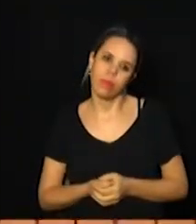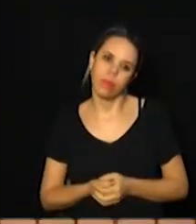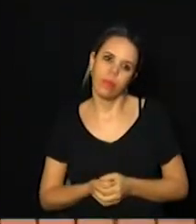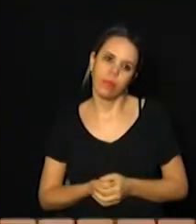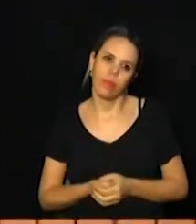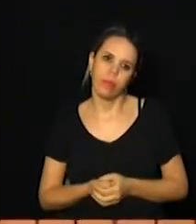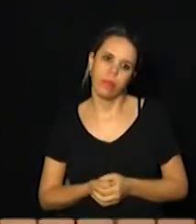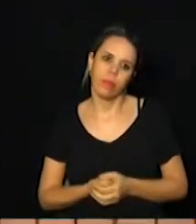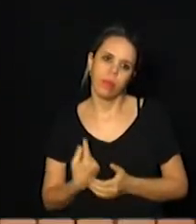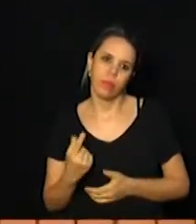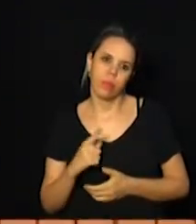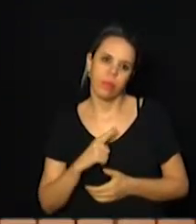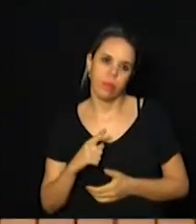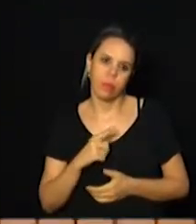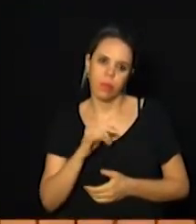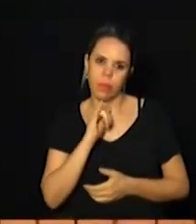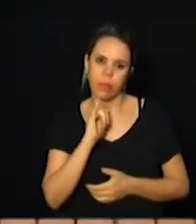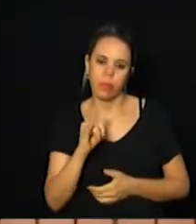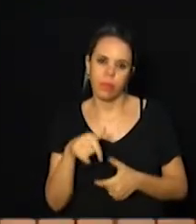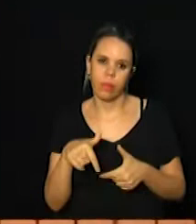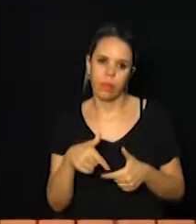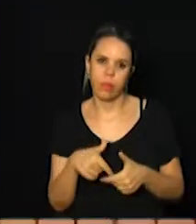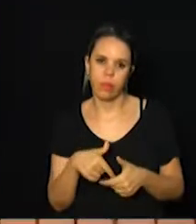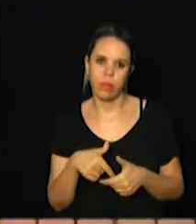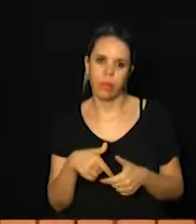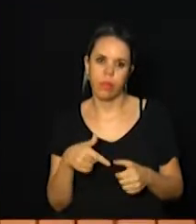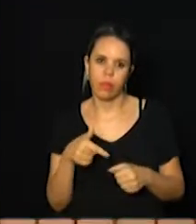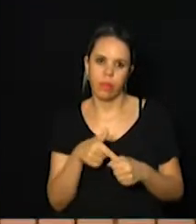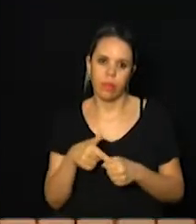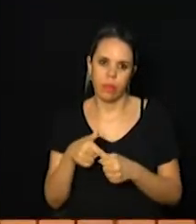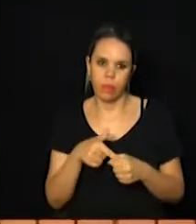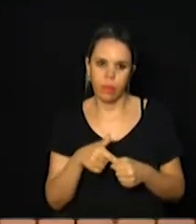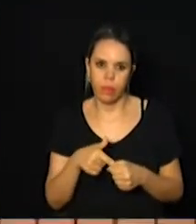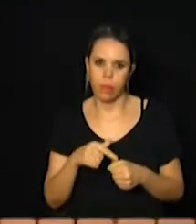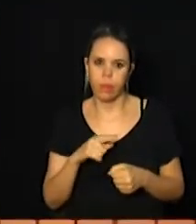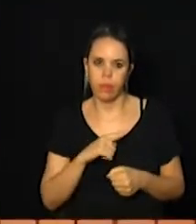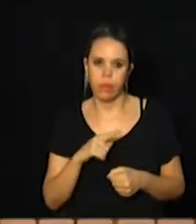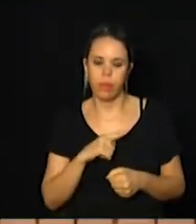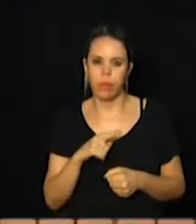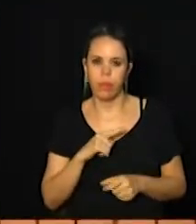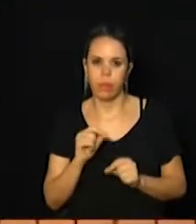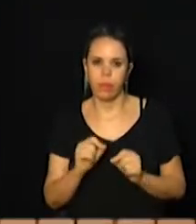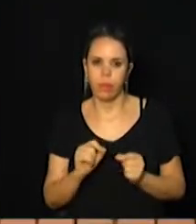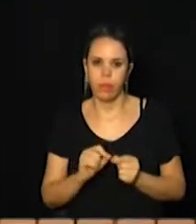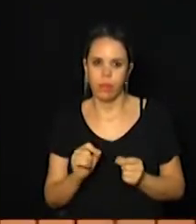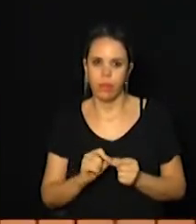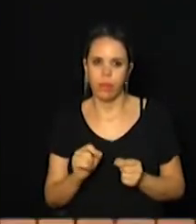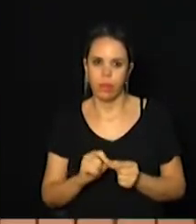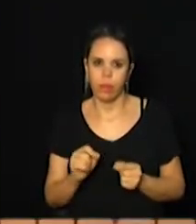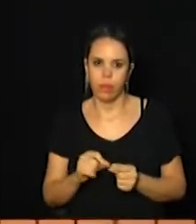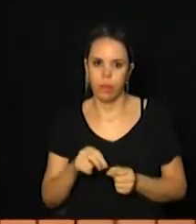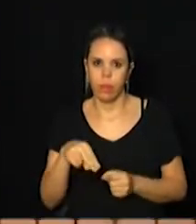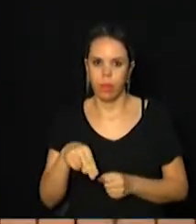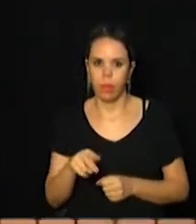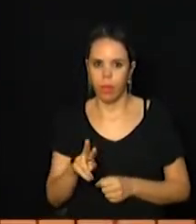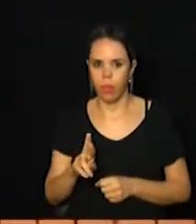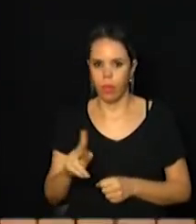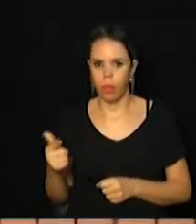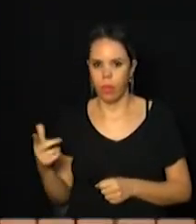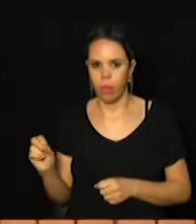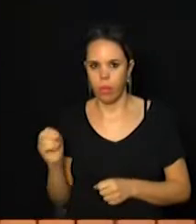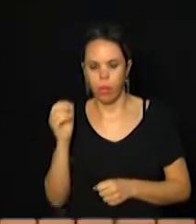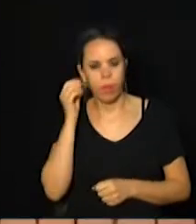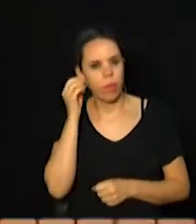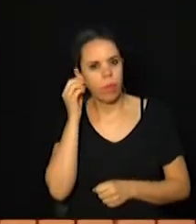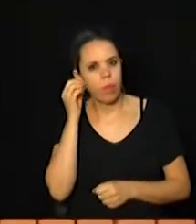é nós temos que dizer assim o nosso trabalhadores frentista eles tem que fazer a nr-20 que